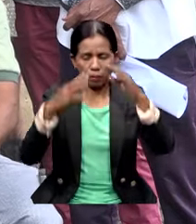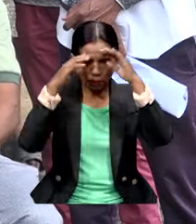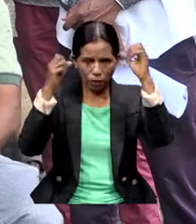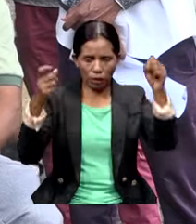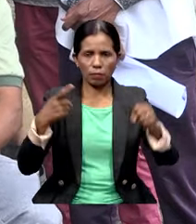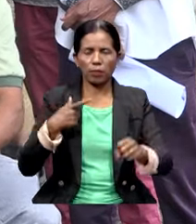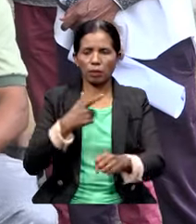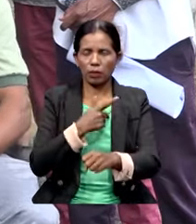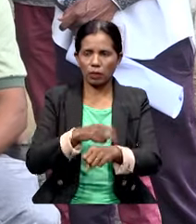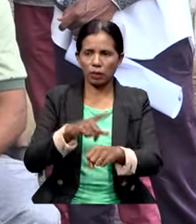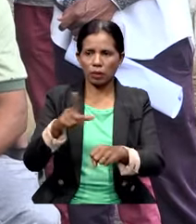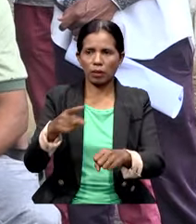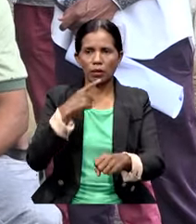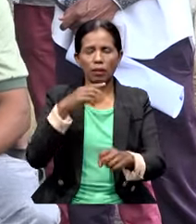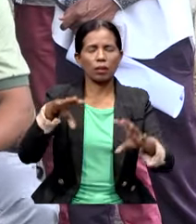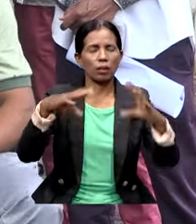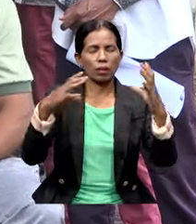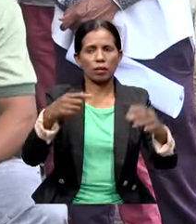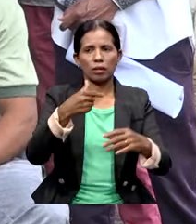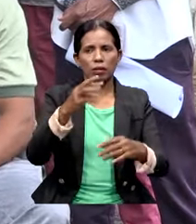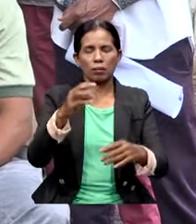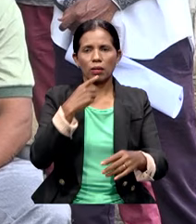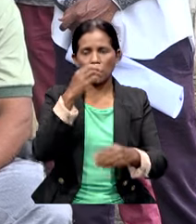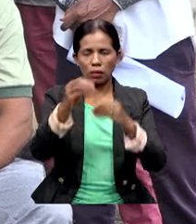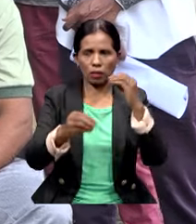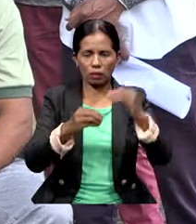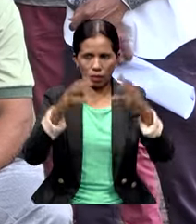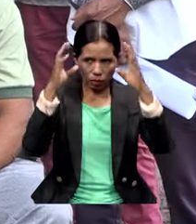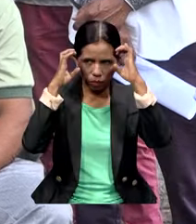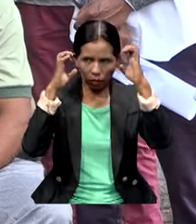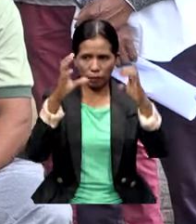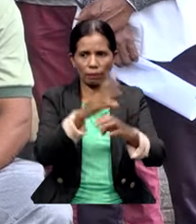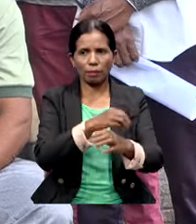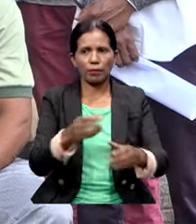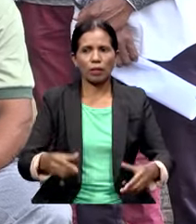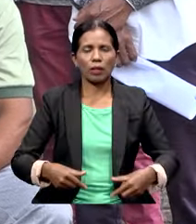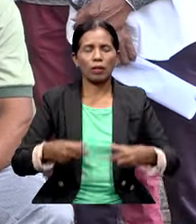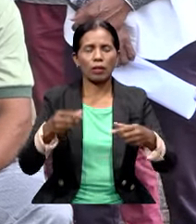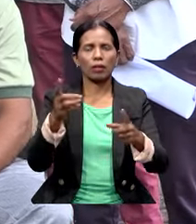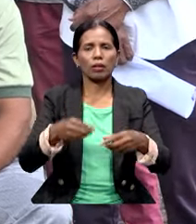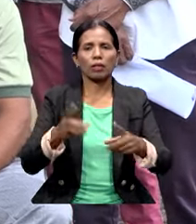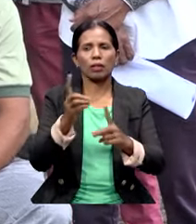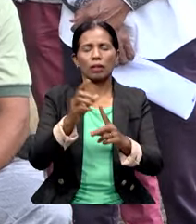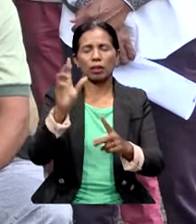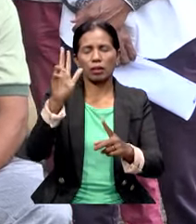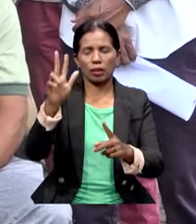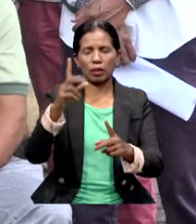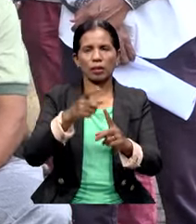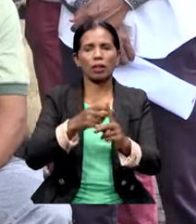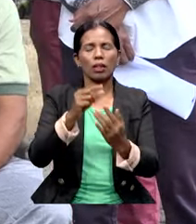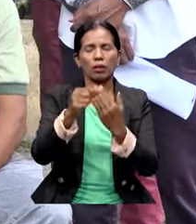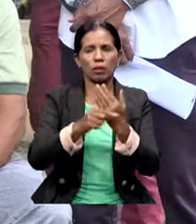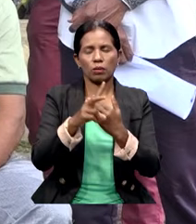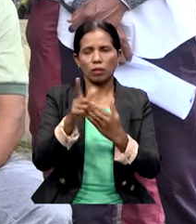Parlamento Nacional. Nebe comissão, zigue trata assunto educação. Nebe entrega ia dia 3 de agosto de 2023.